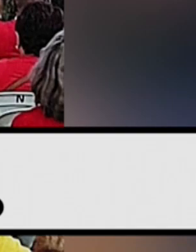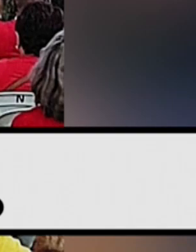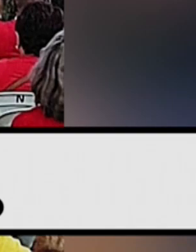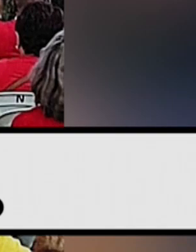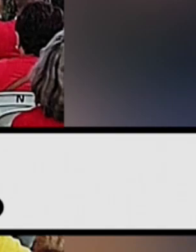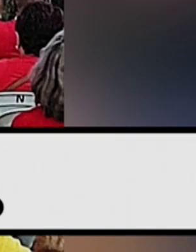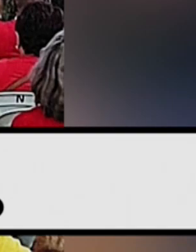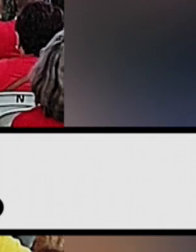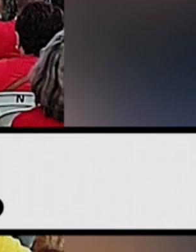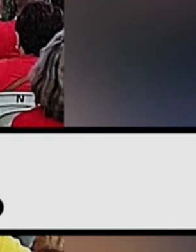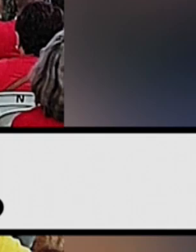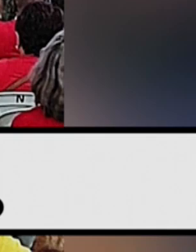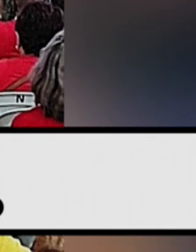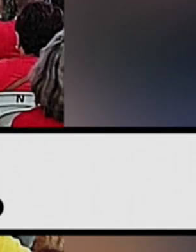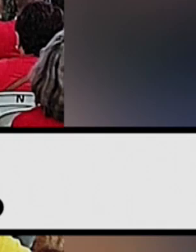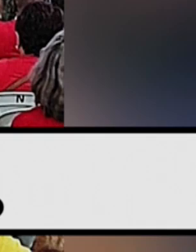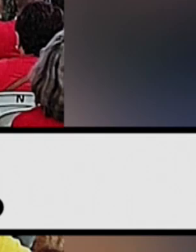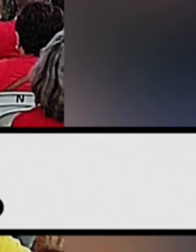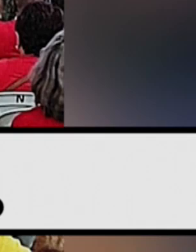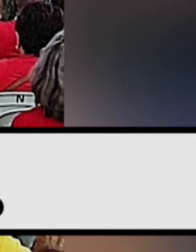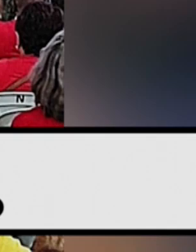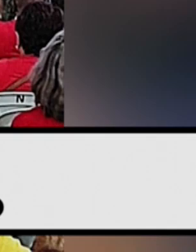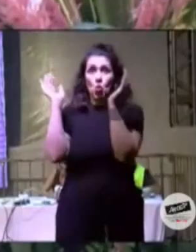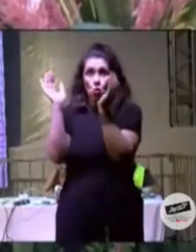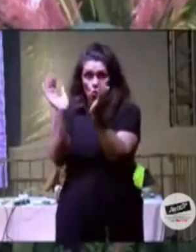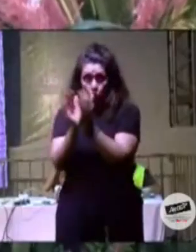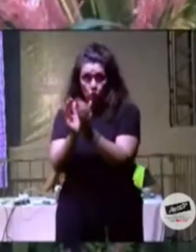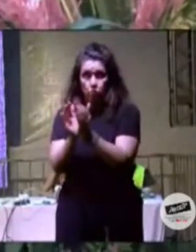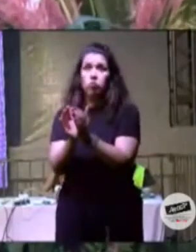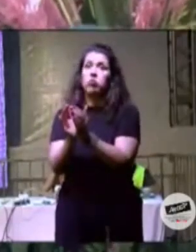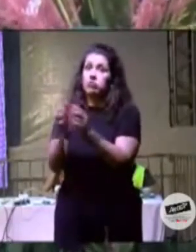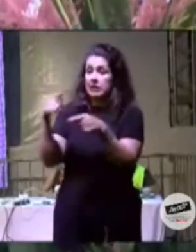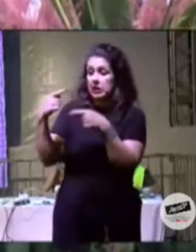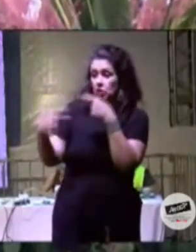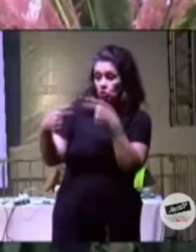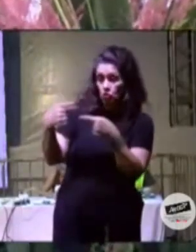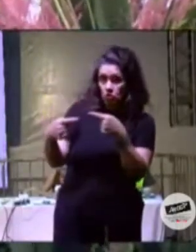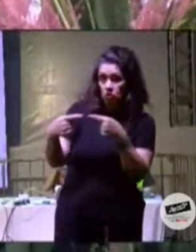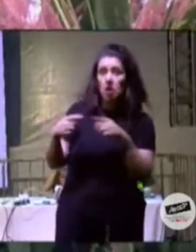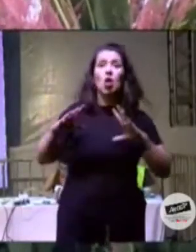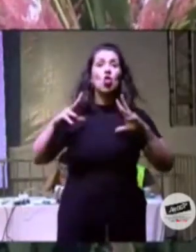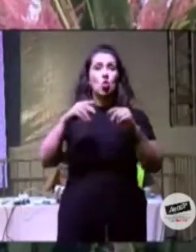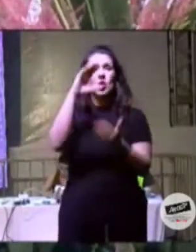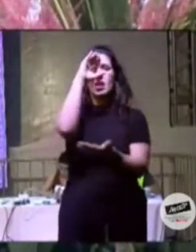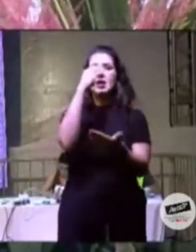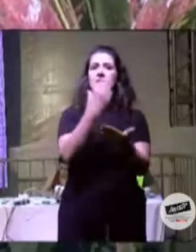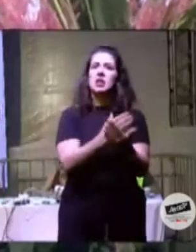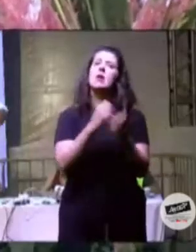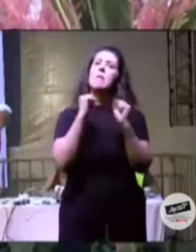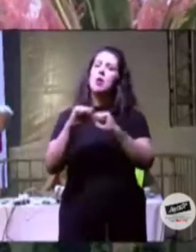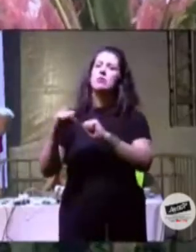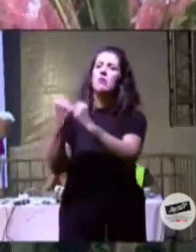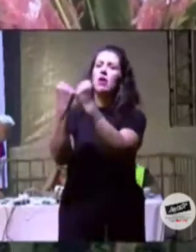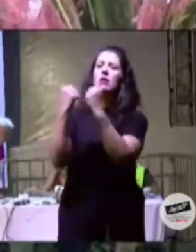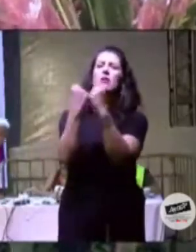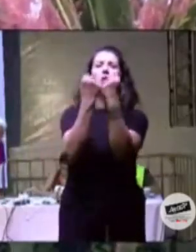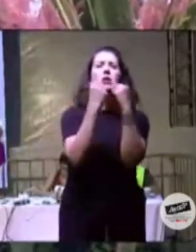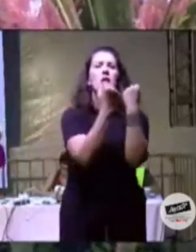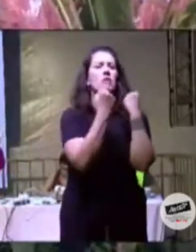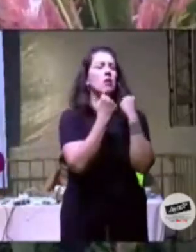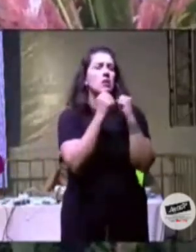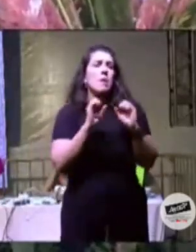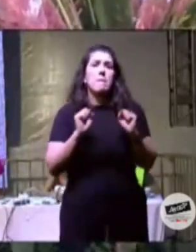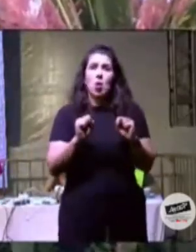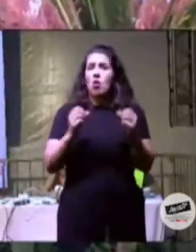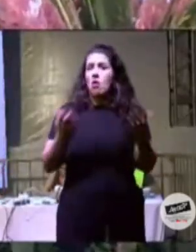no meio da tarde pelo presidente da entidade, Fábio de Moraes, e pela segunda presidenta, a deputada estadual professora